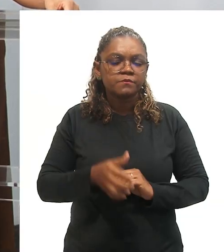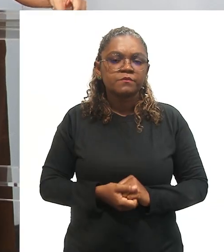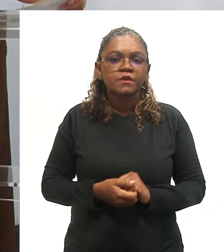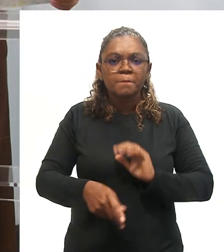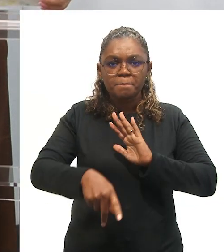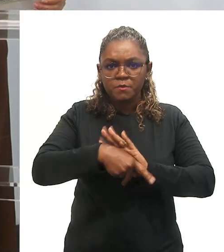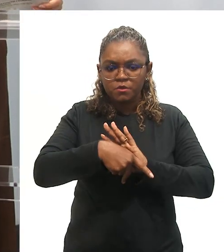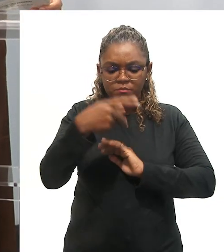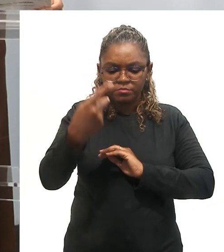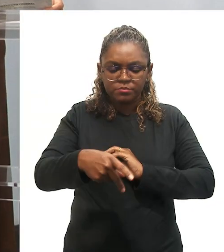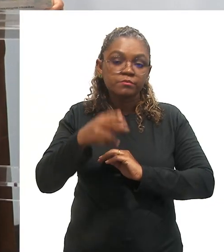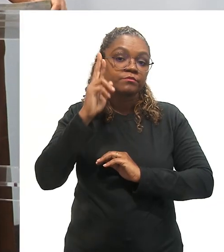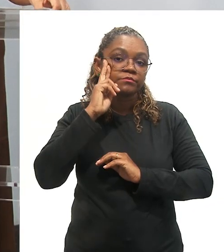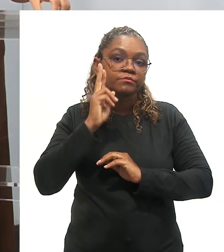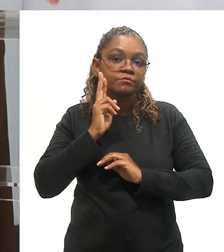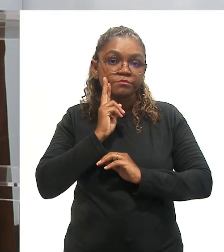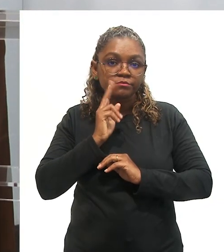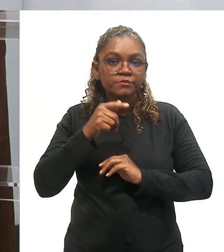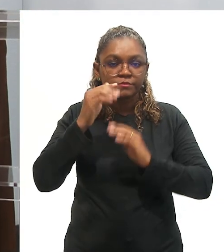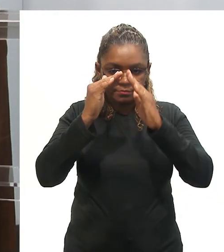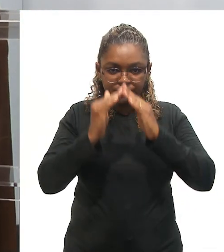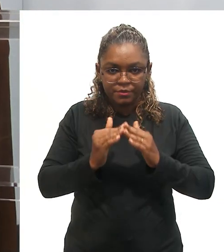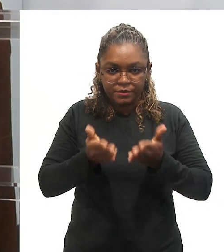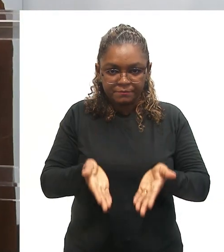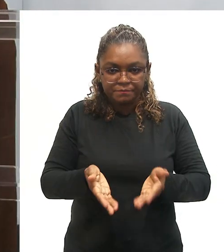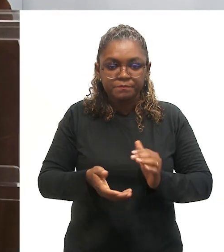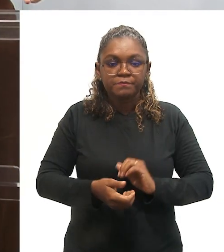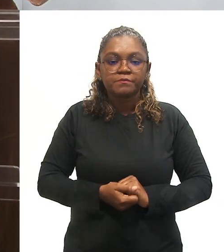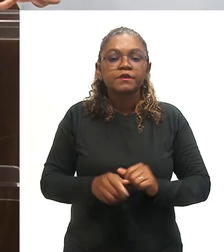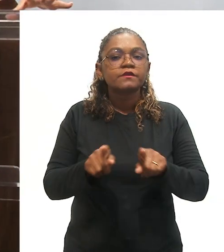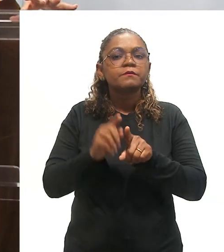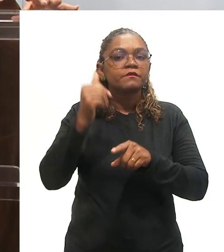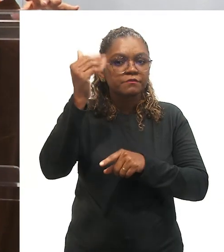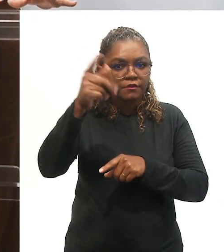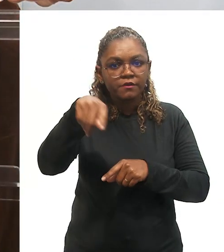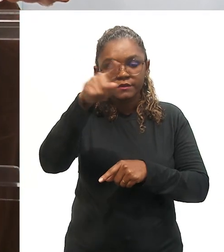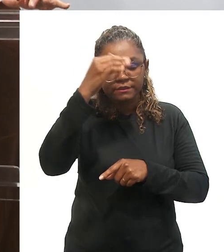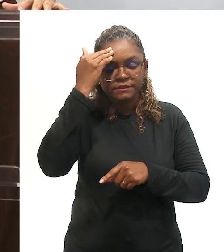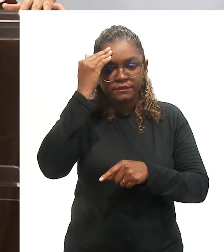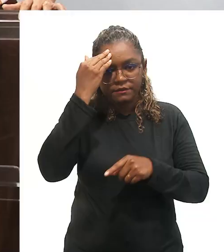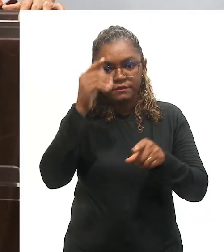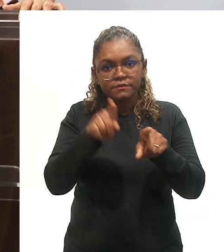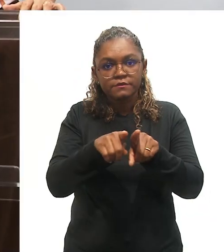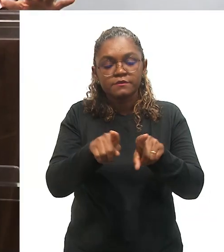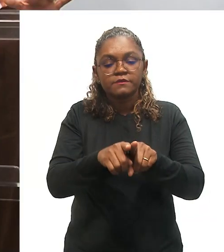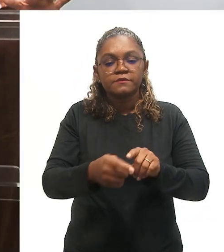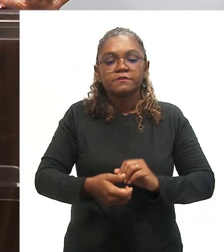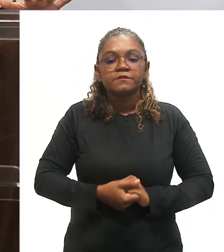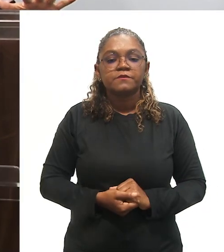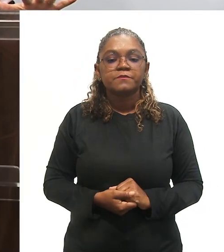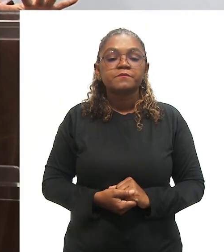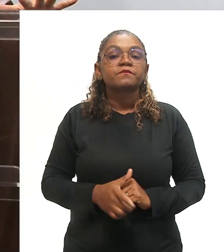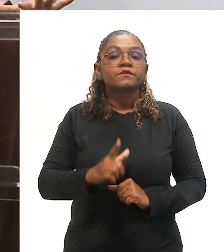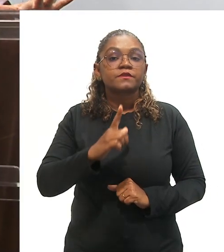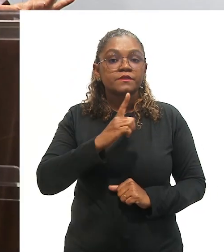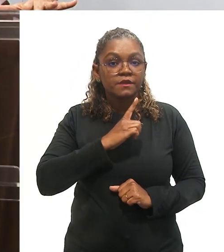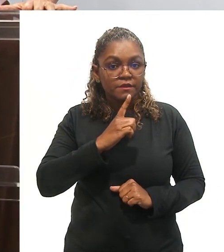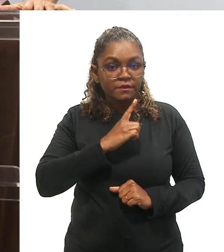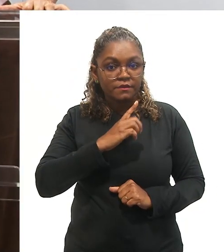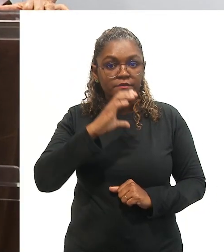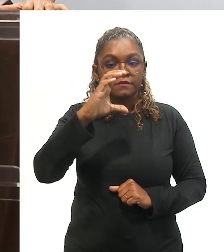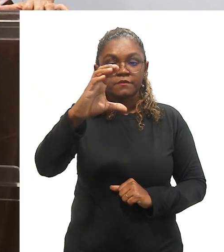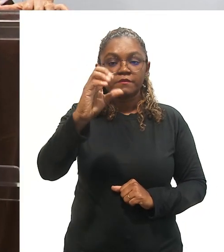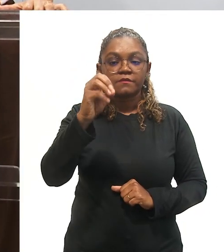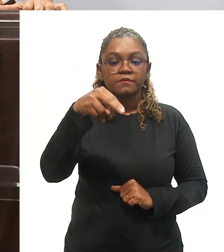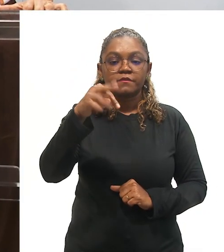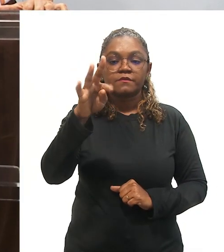estado de Rondônia, para você que reside aqui, ou para que você que reside fora também possa entender. Temos a Controladoria Geral do Estado